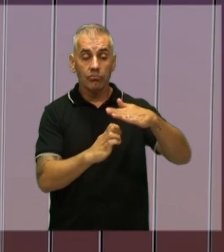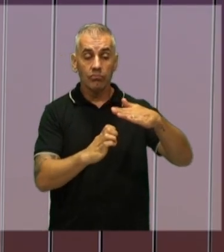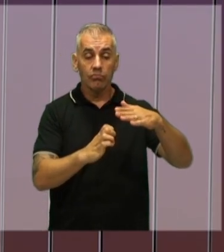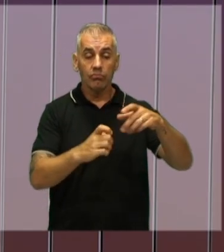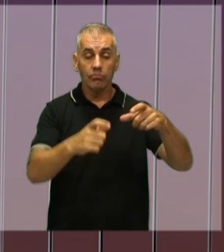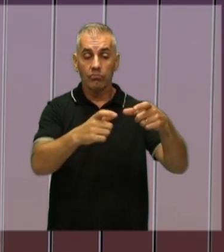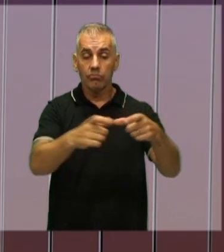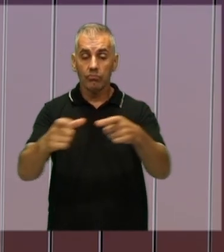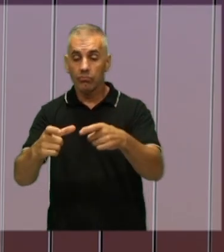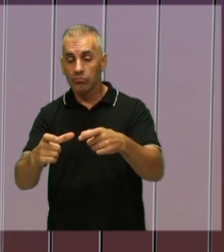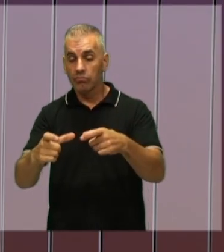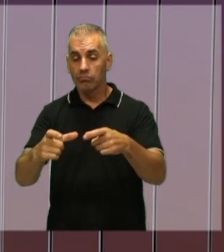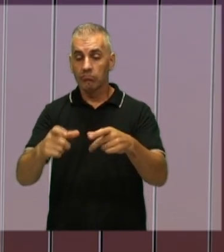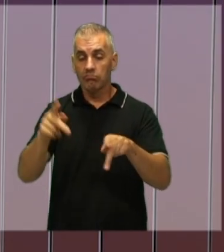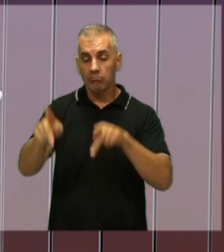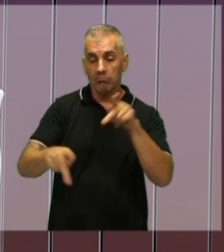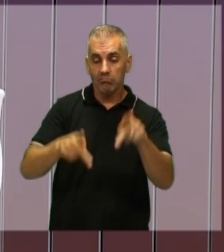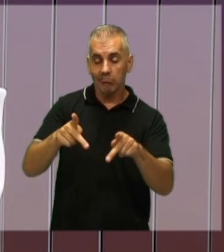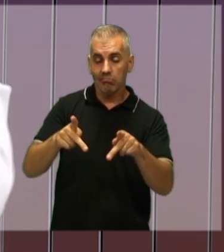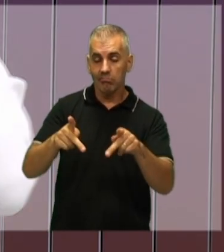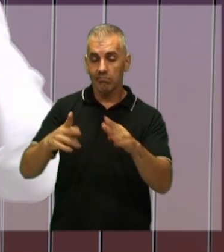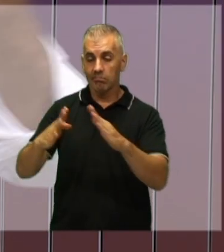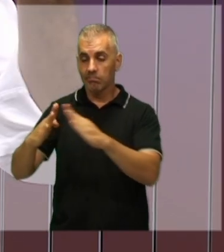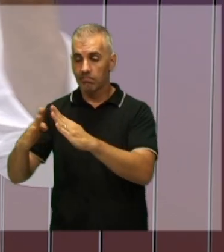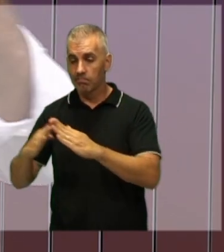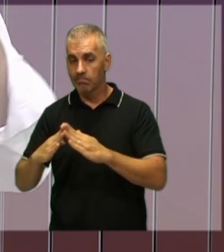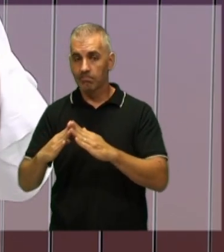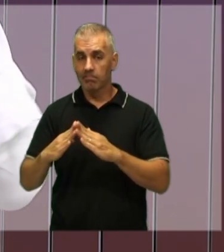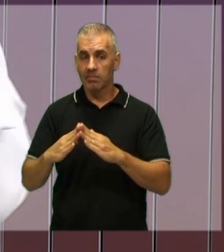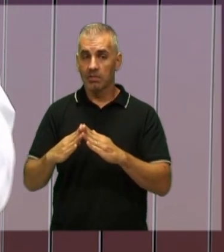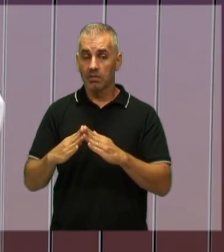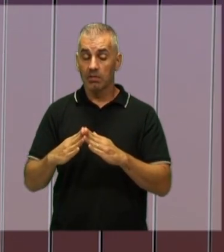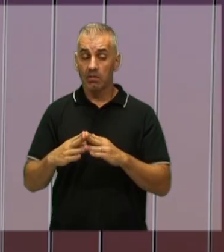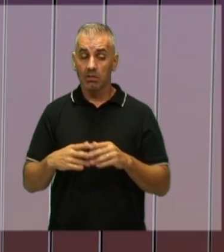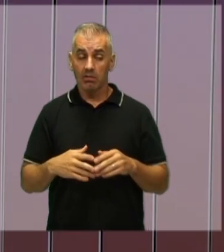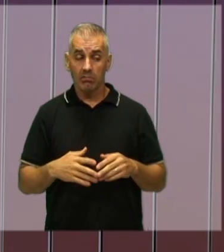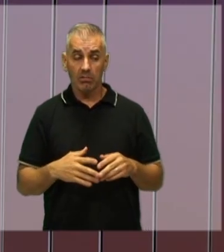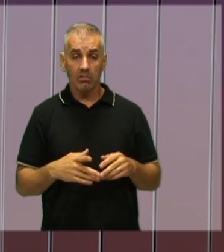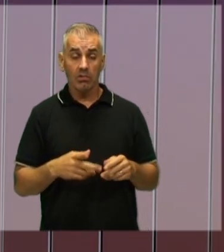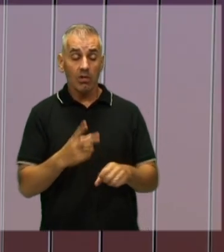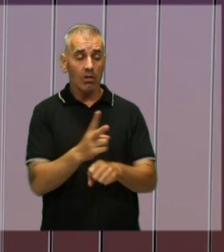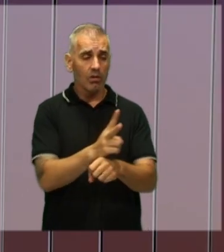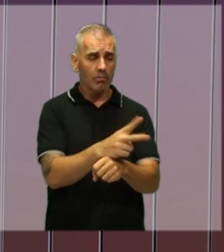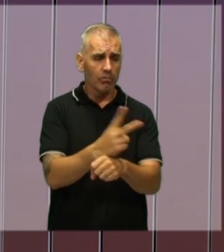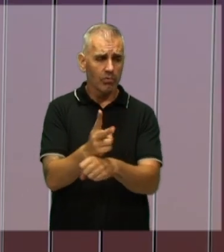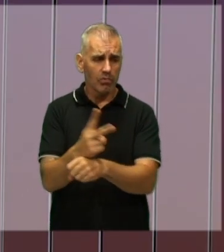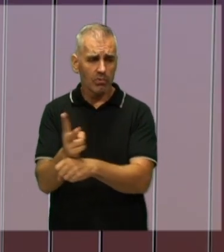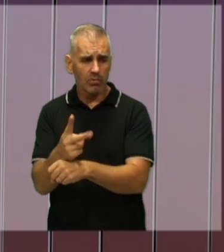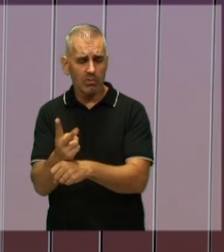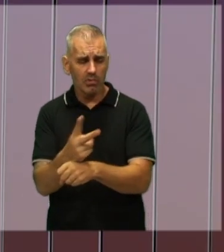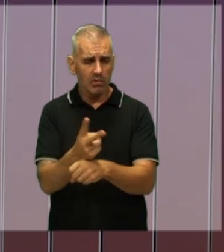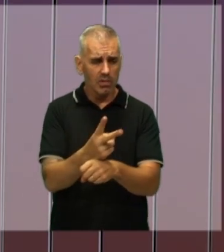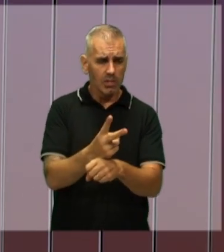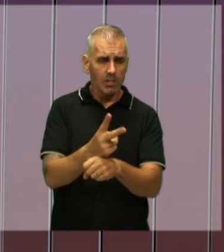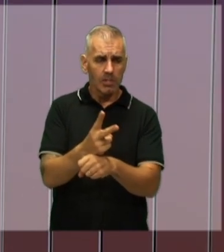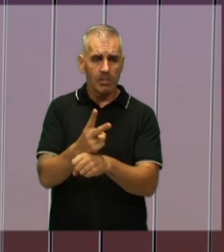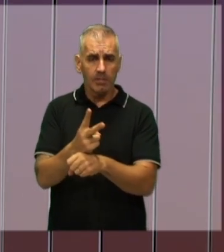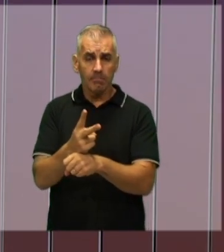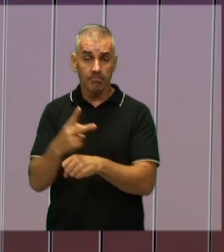mais necessitado? Me procurou também, porque o vereador não consegue achar todo mundo, né? Tem gente que te procura antes e aí você